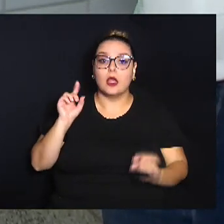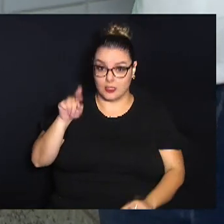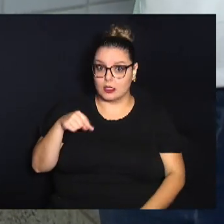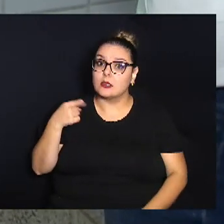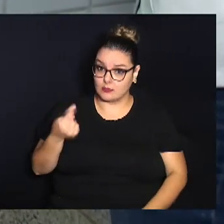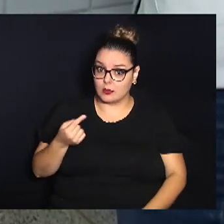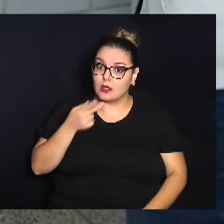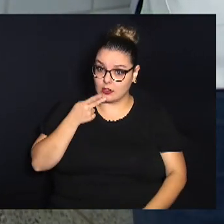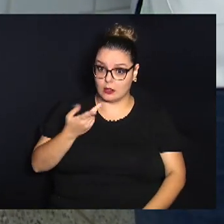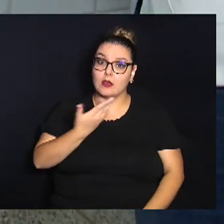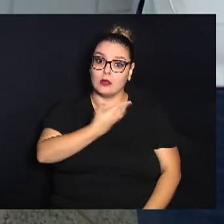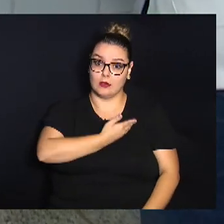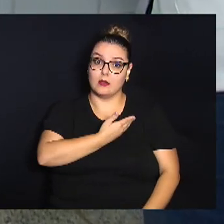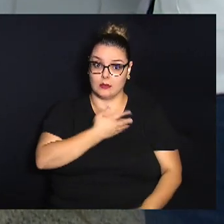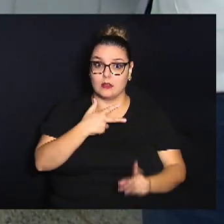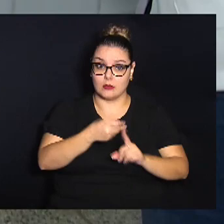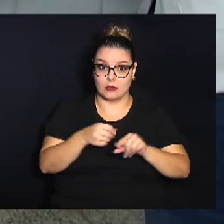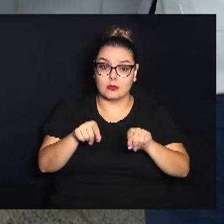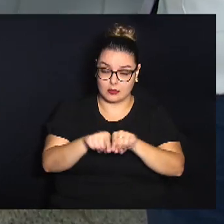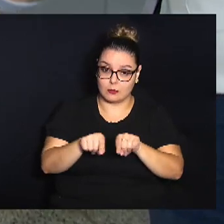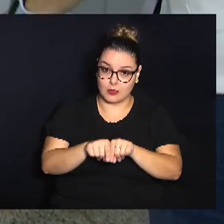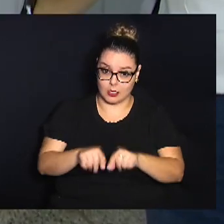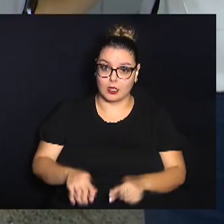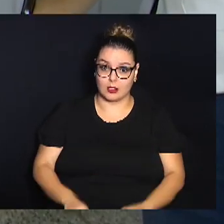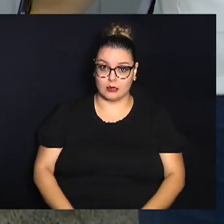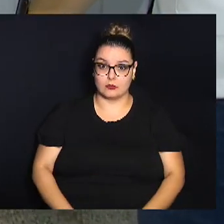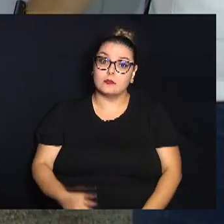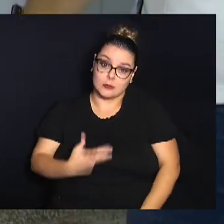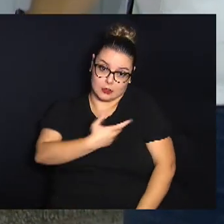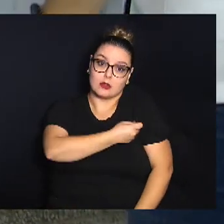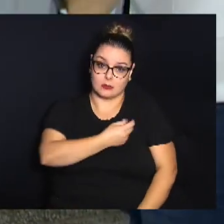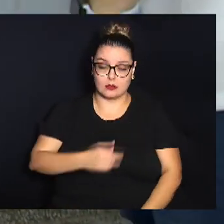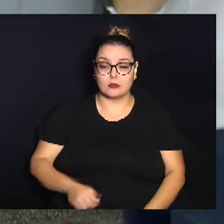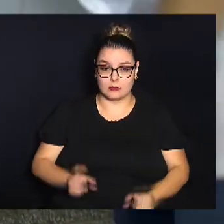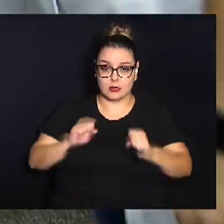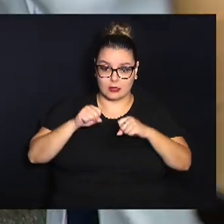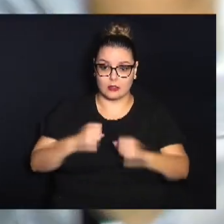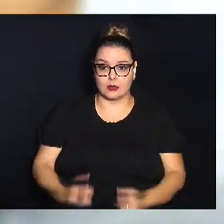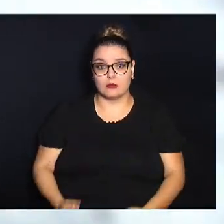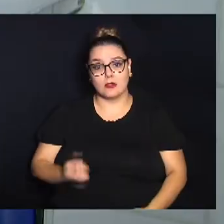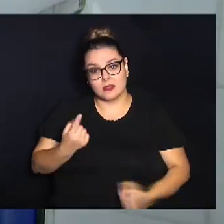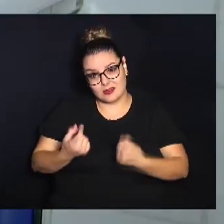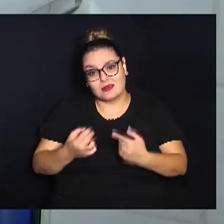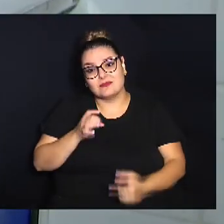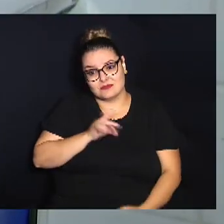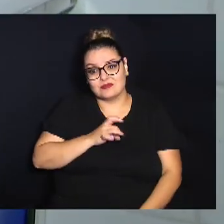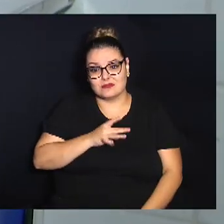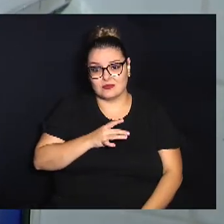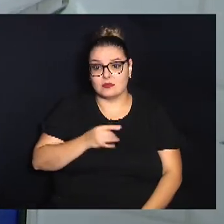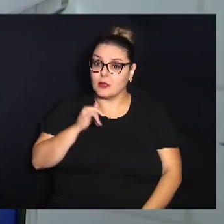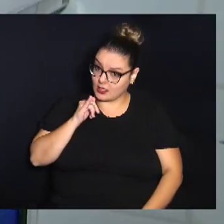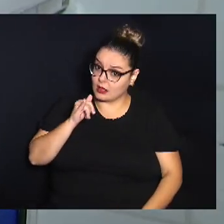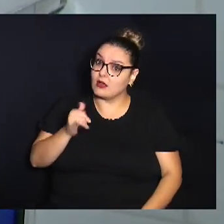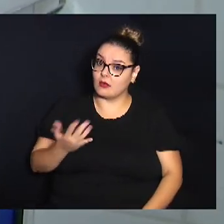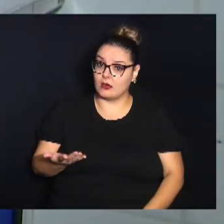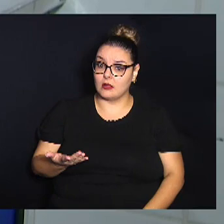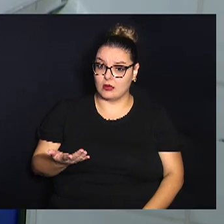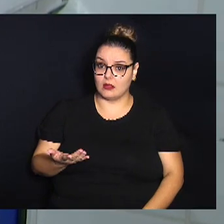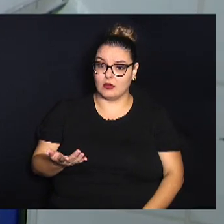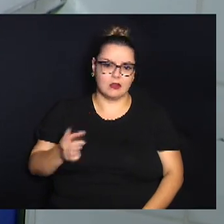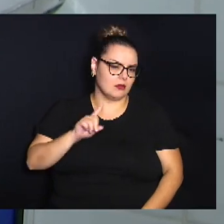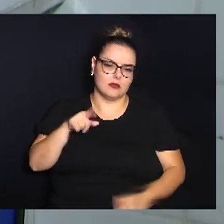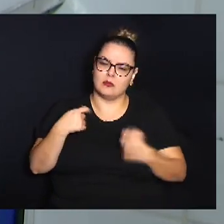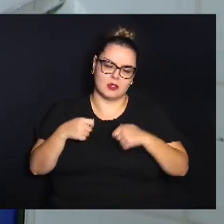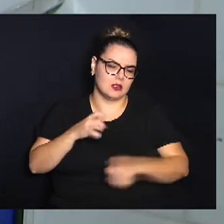falo para meus amigos tomar vacina. Aí eles tomam. Mas alguns têm medo. Mas eu falo que não